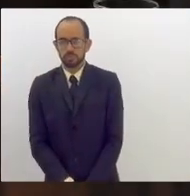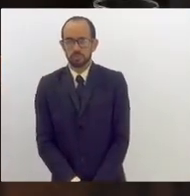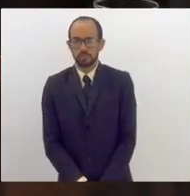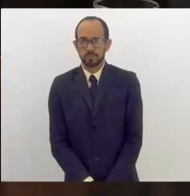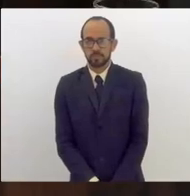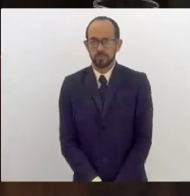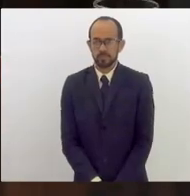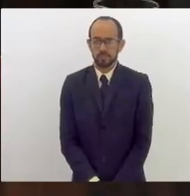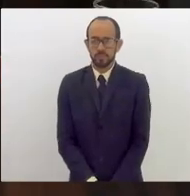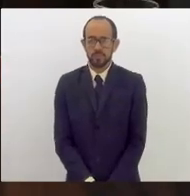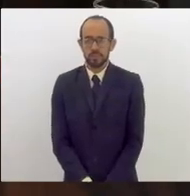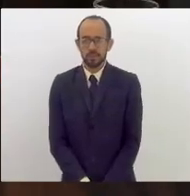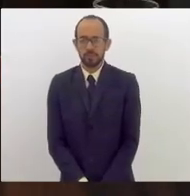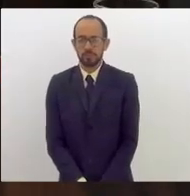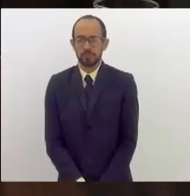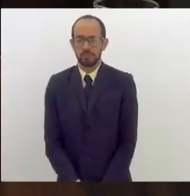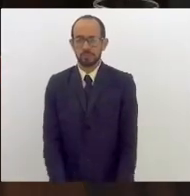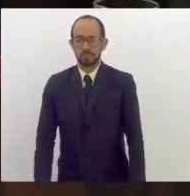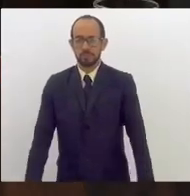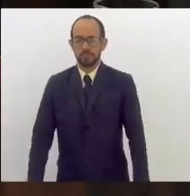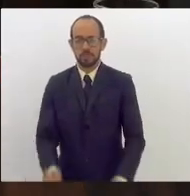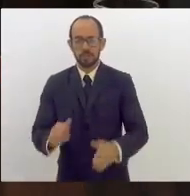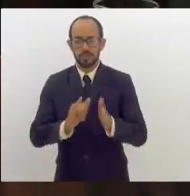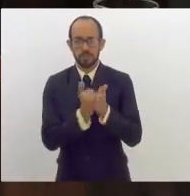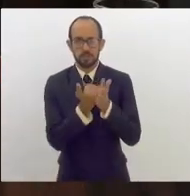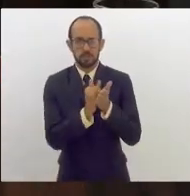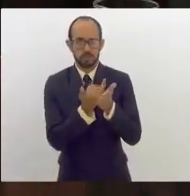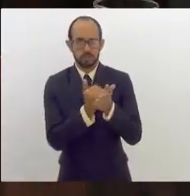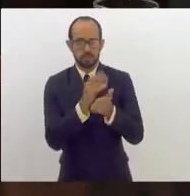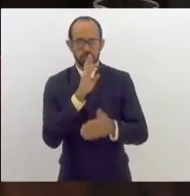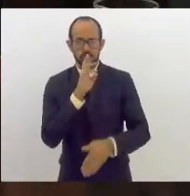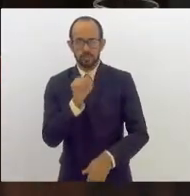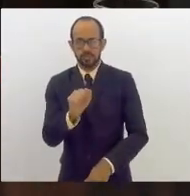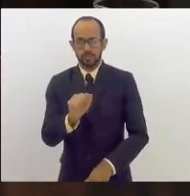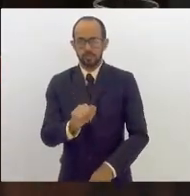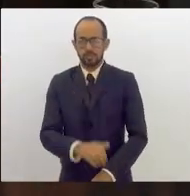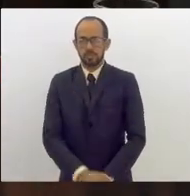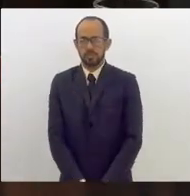próxima Aragão escrito é o nome Deputado Rodrigo